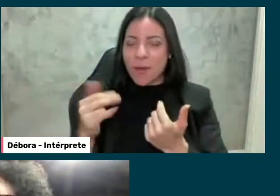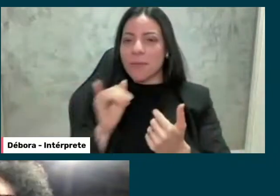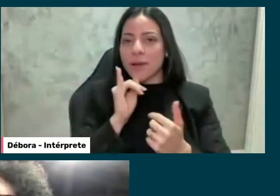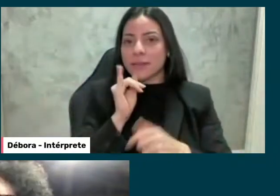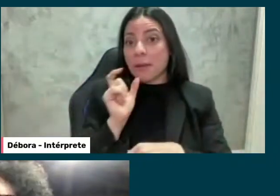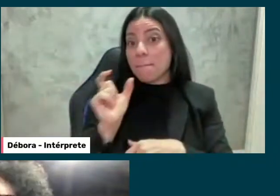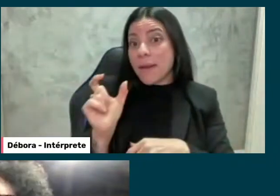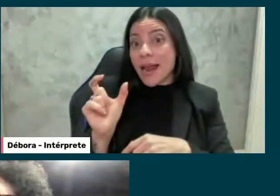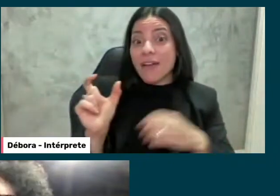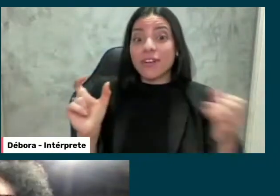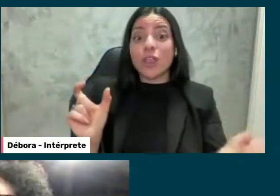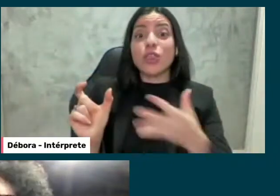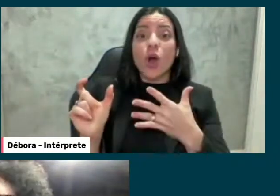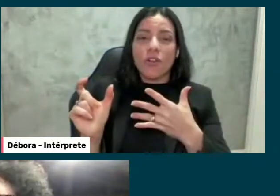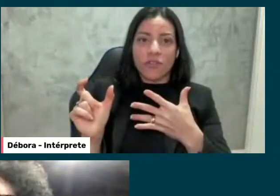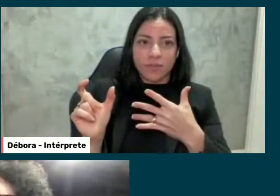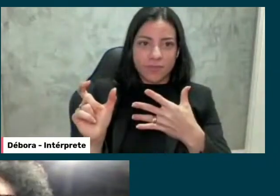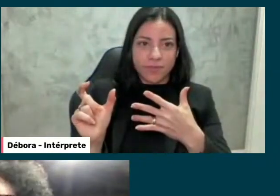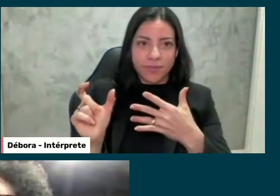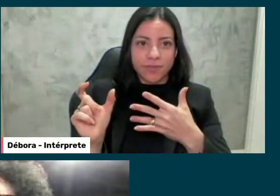vida,